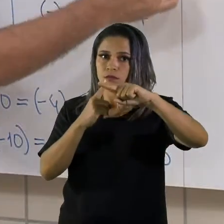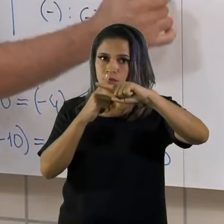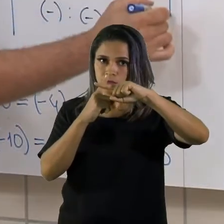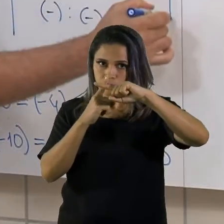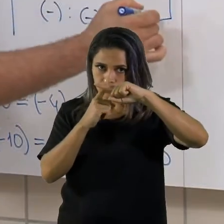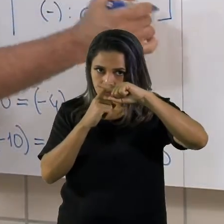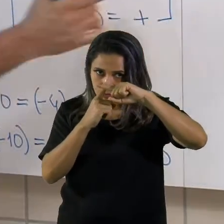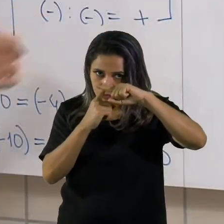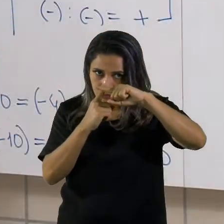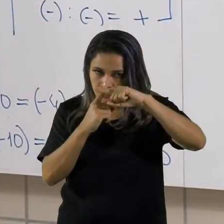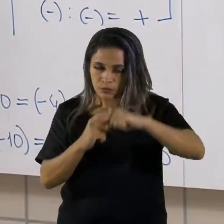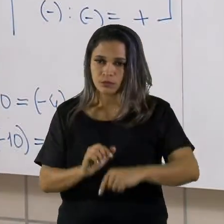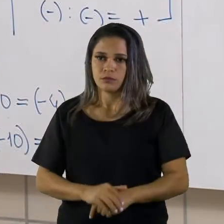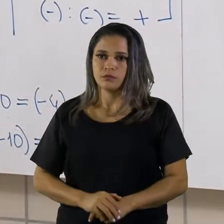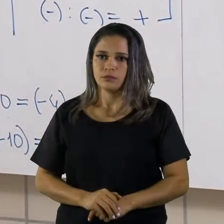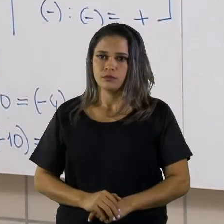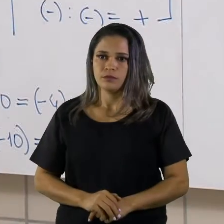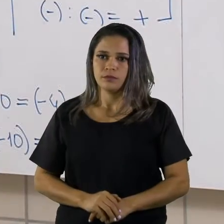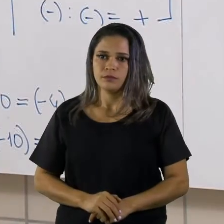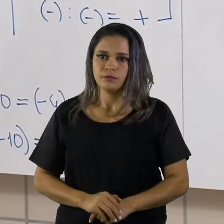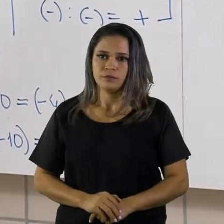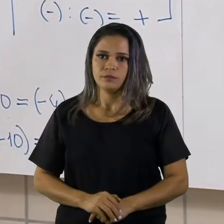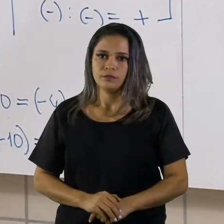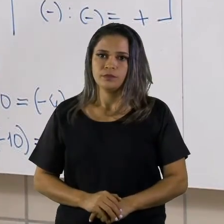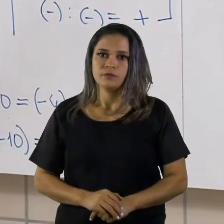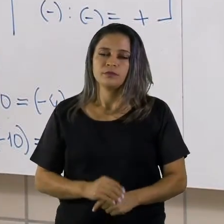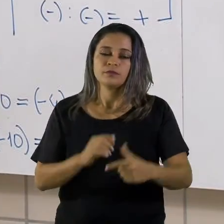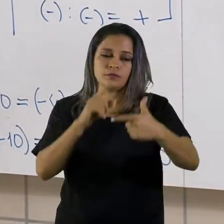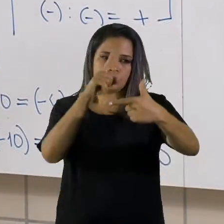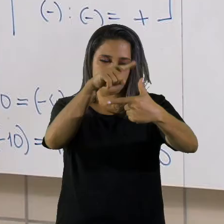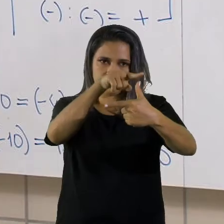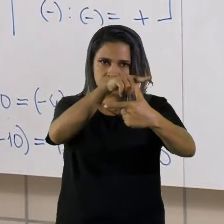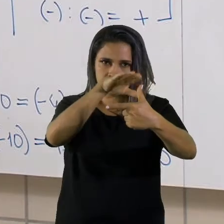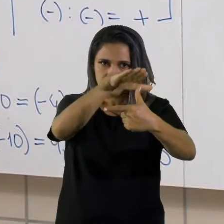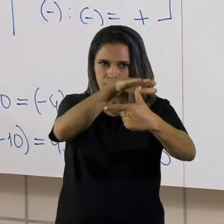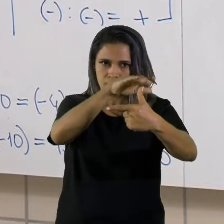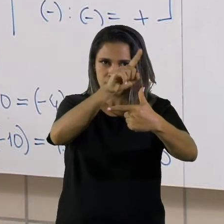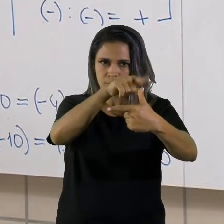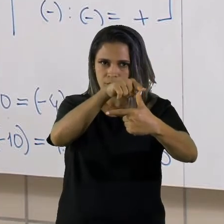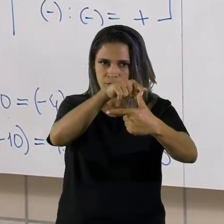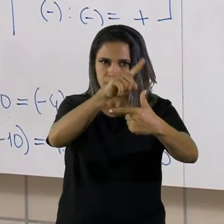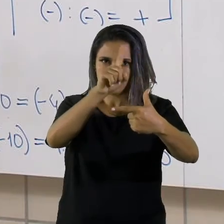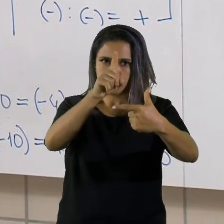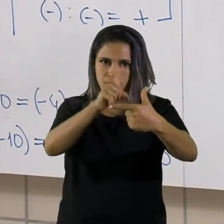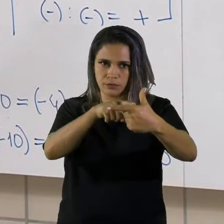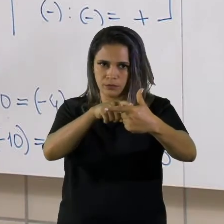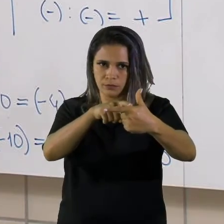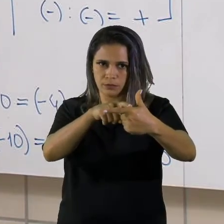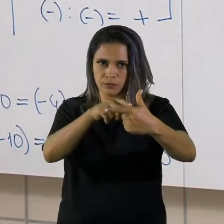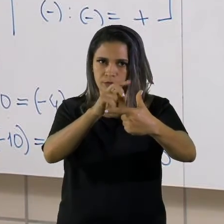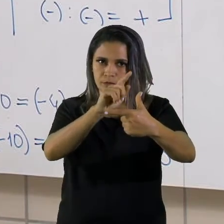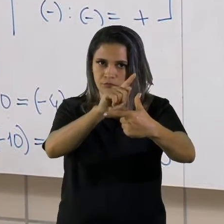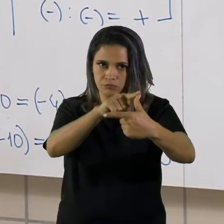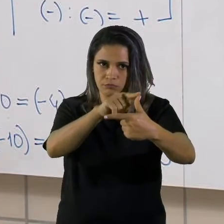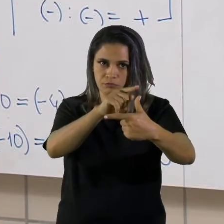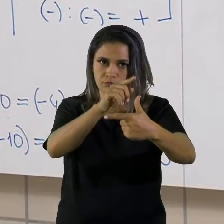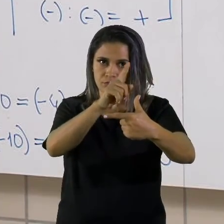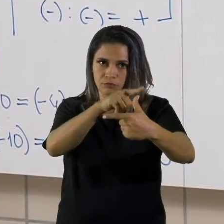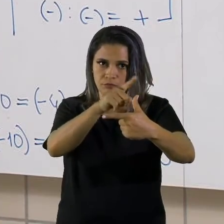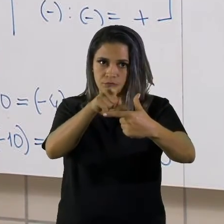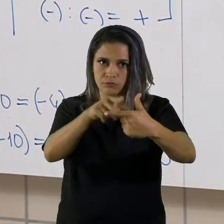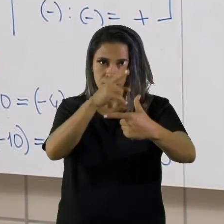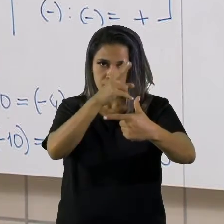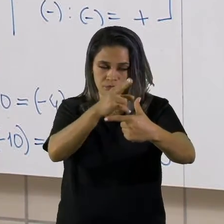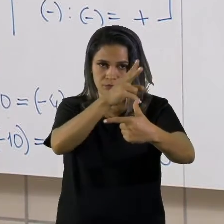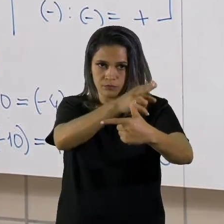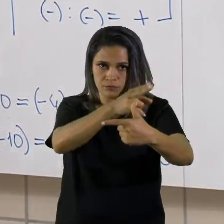aqui, ó. Você está fazendo uma divisão em que o dividendo e o divisor têm o mesmo sinal, o quociente sempre vai ser positivo.